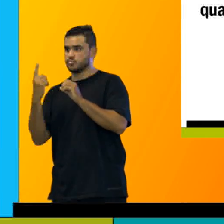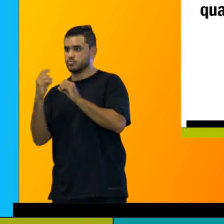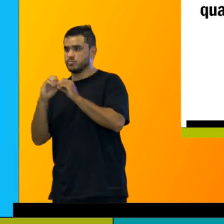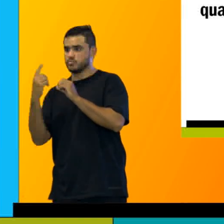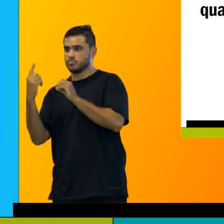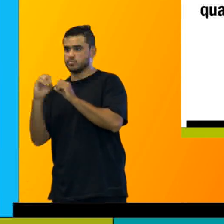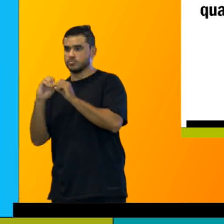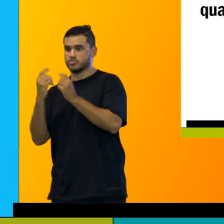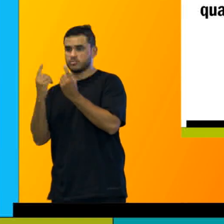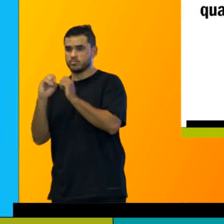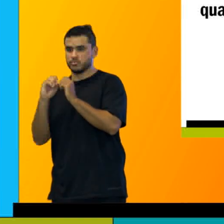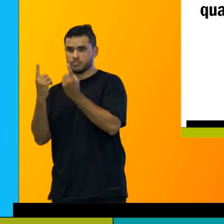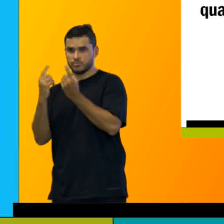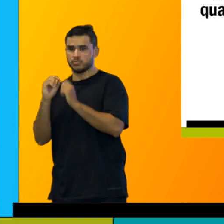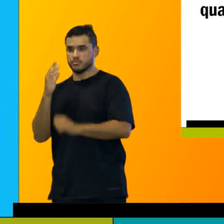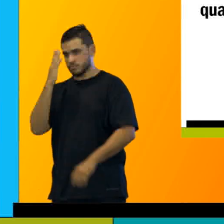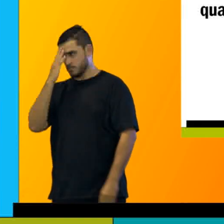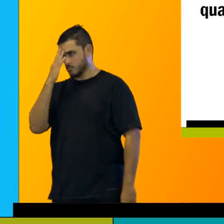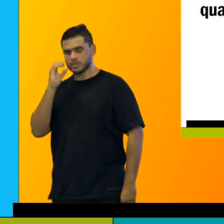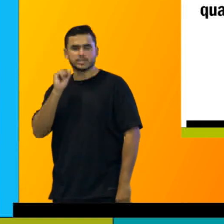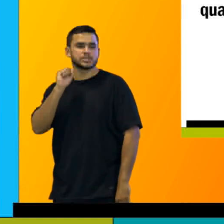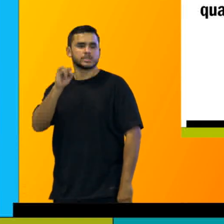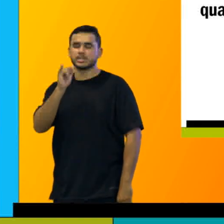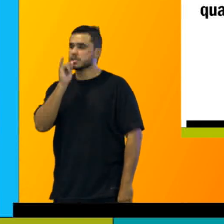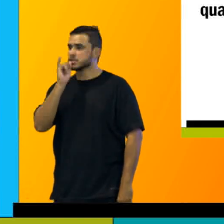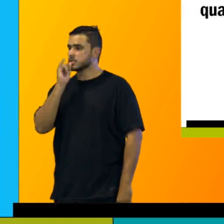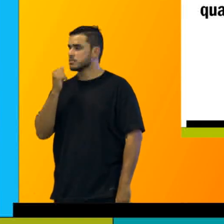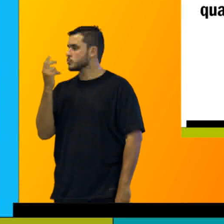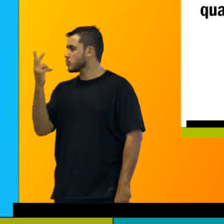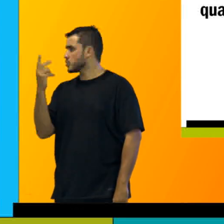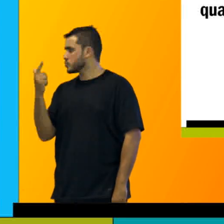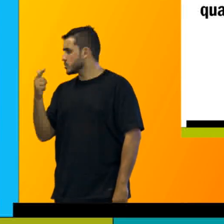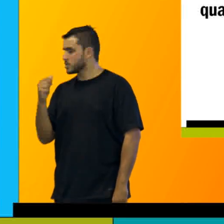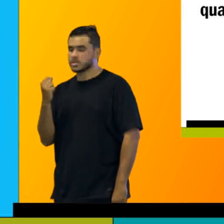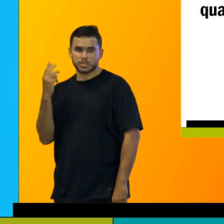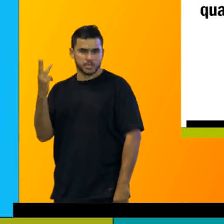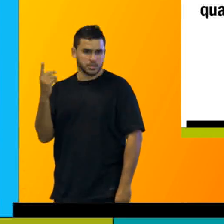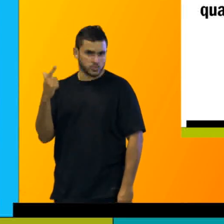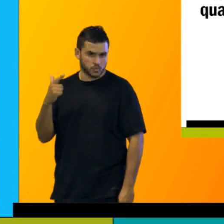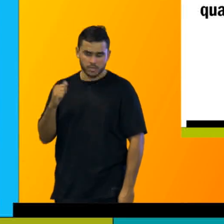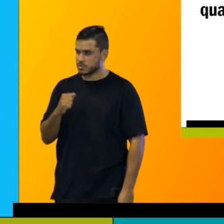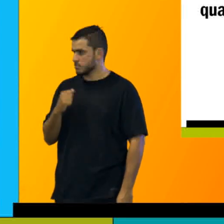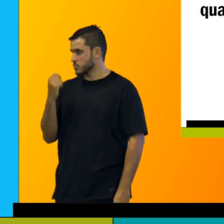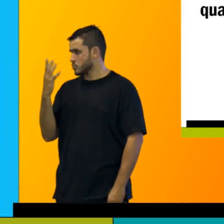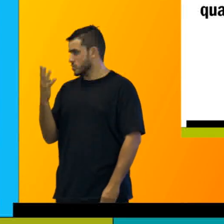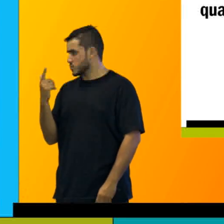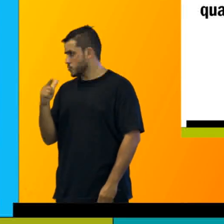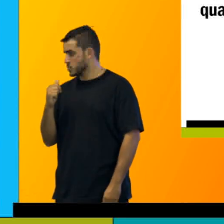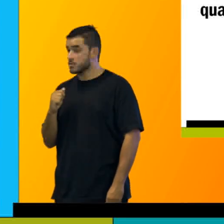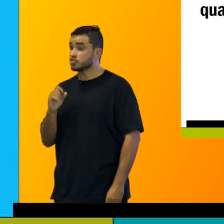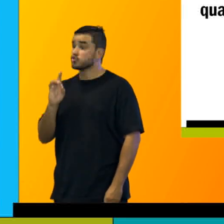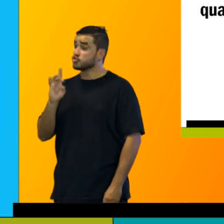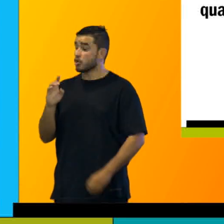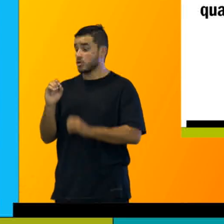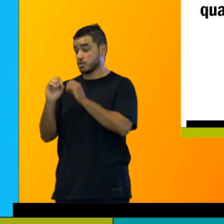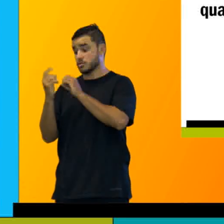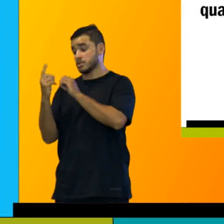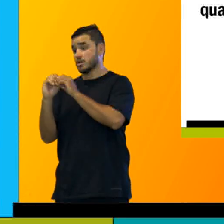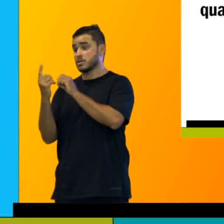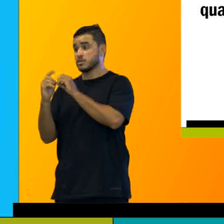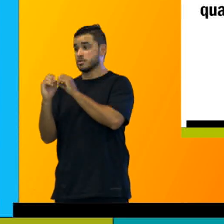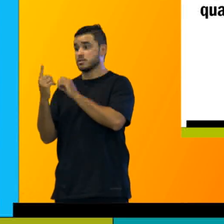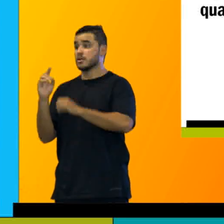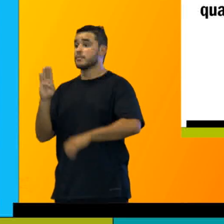1. Imagina que não existe o 2, não existe o 3. Não, só tem 0 e 1. Como é que eu ia contar,